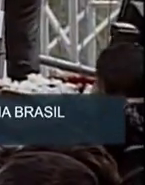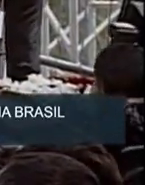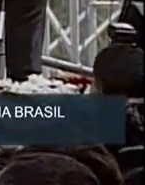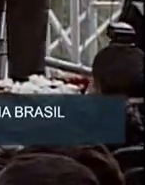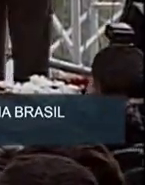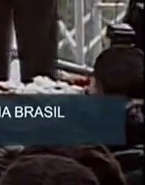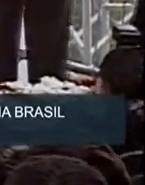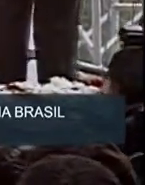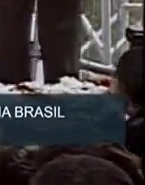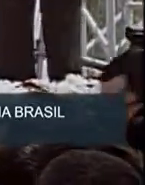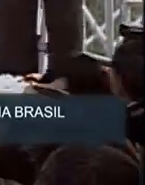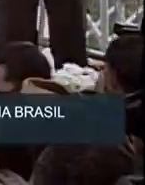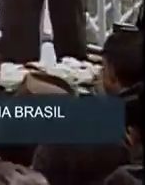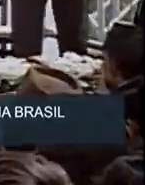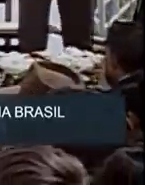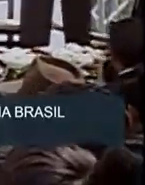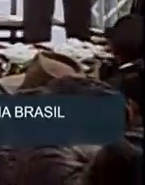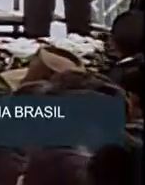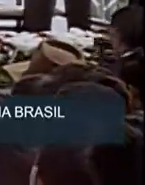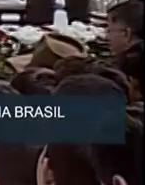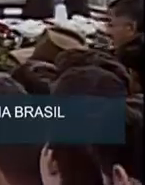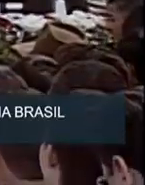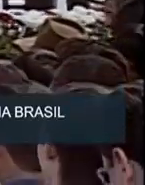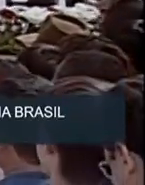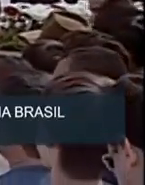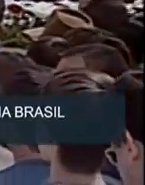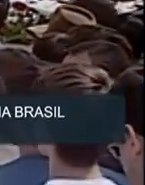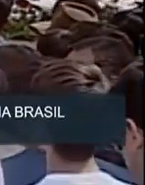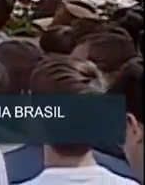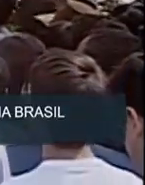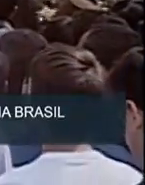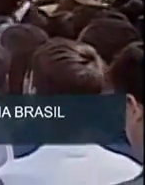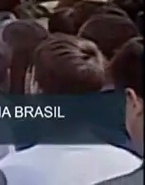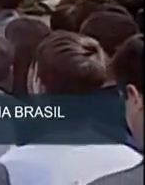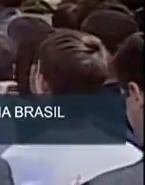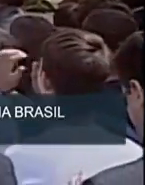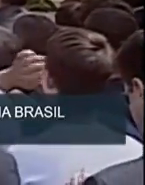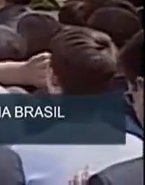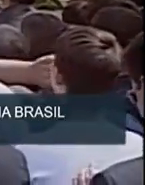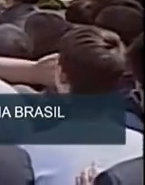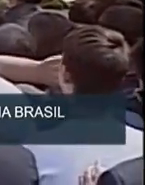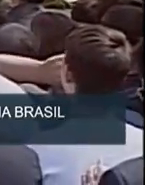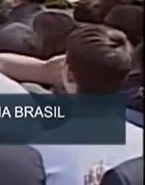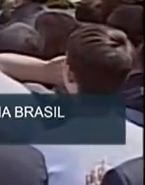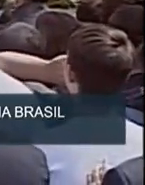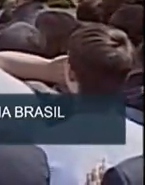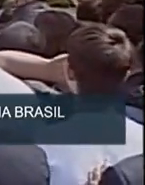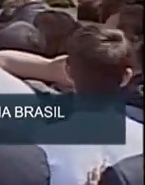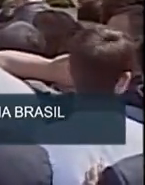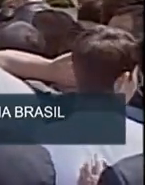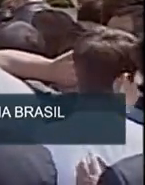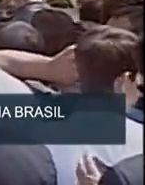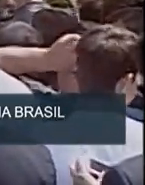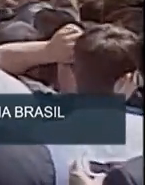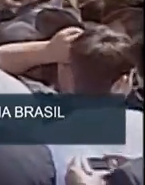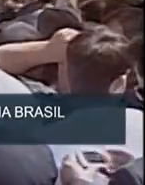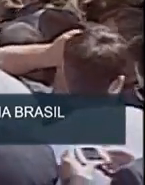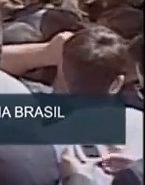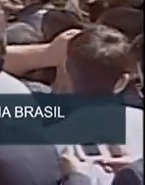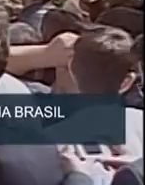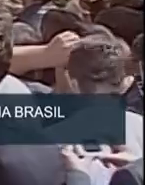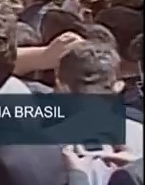senhoras e senhores com a palavra a Presidenta da República Dilma